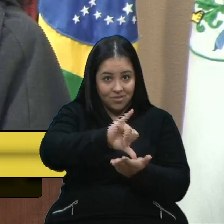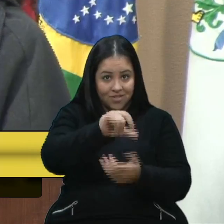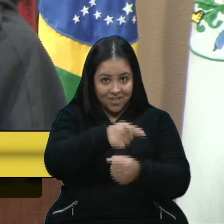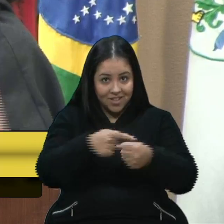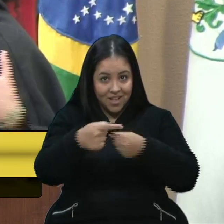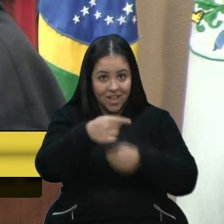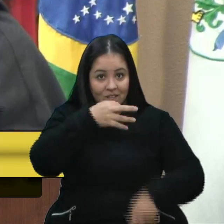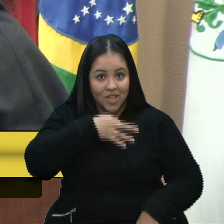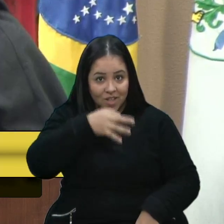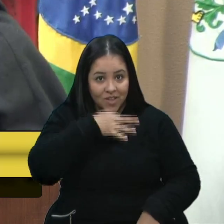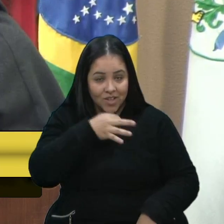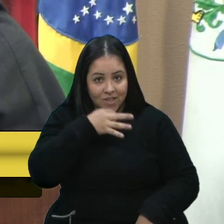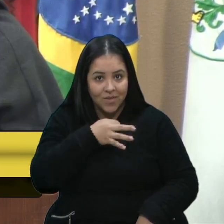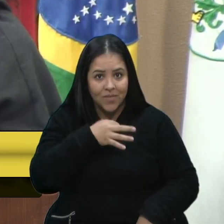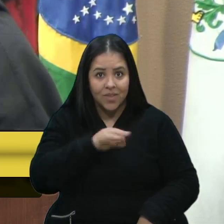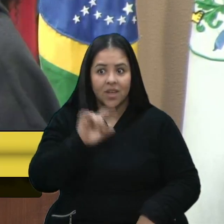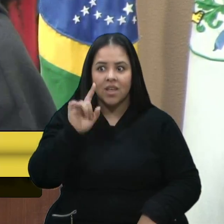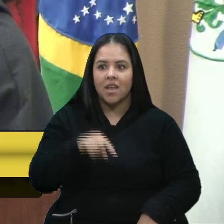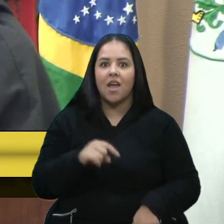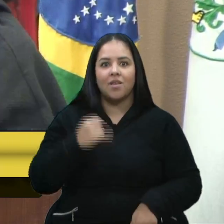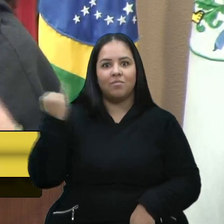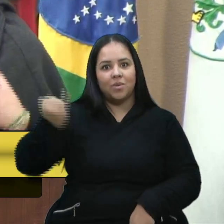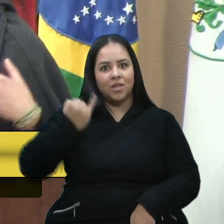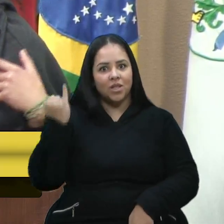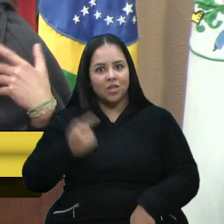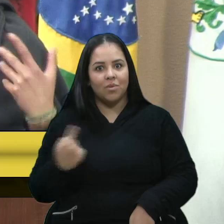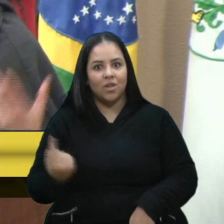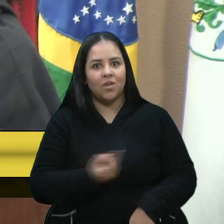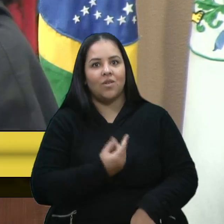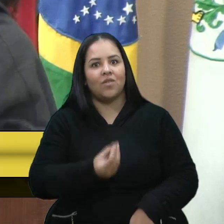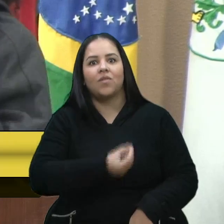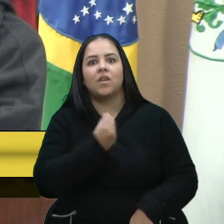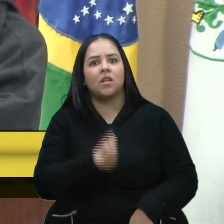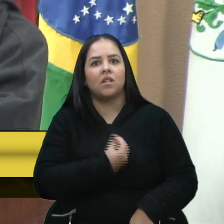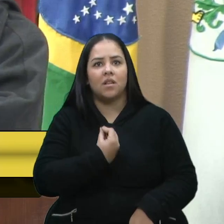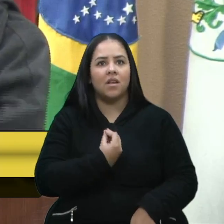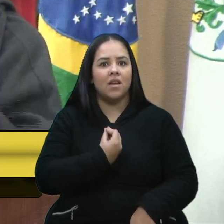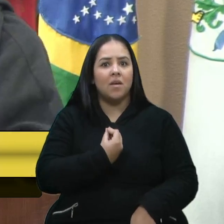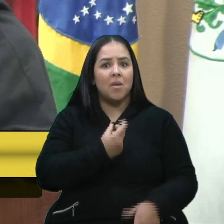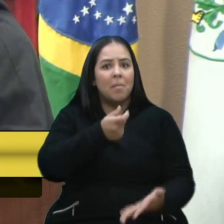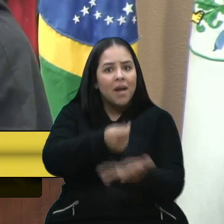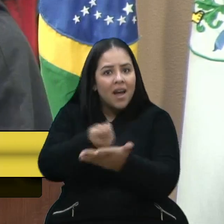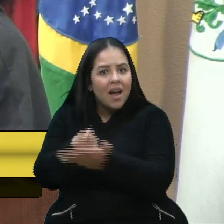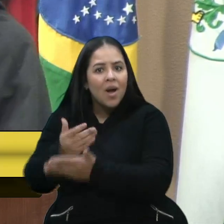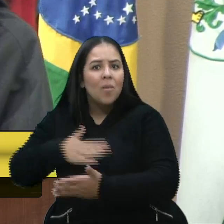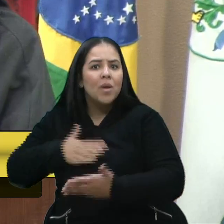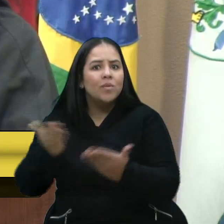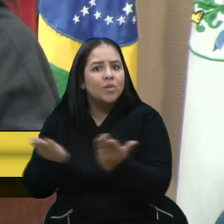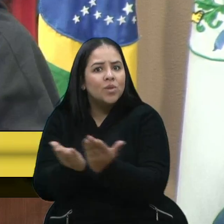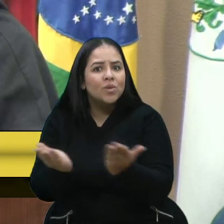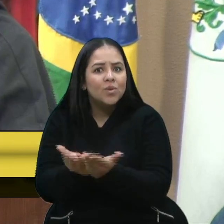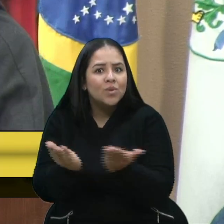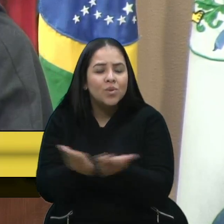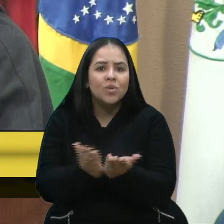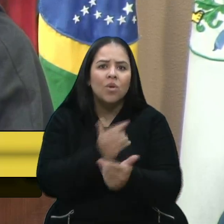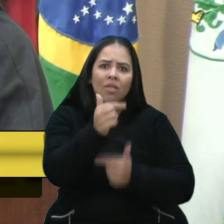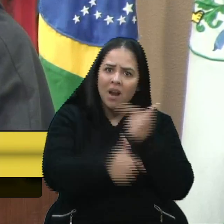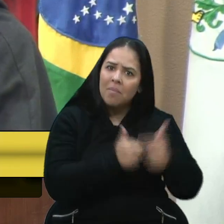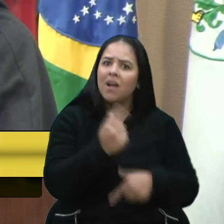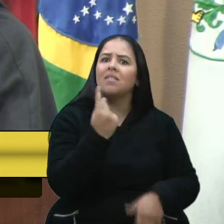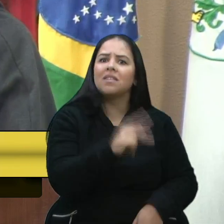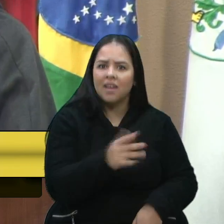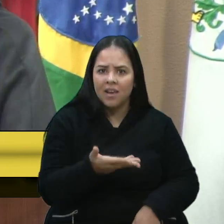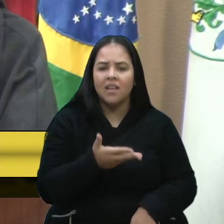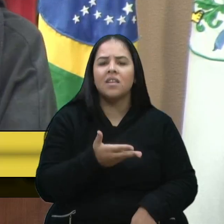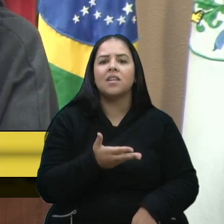fez diferença para a nossa vida, quanto isso auxiliou para financiar, por exemplo, os meus estudos. E é isso, é um trabalho digno,